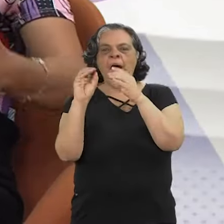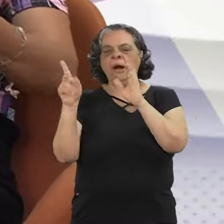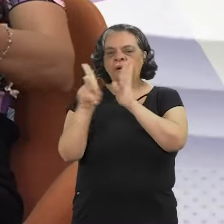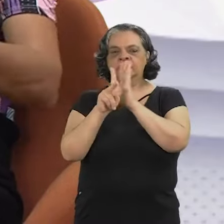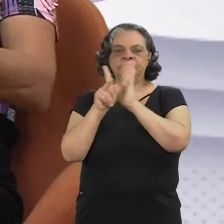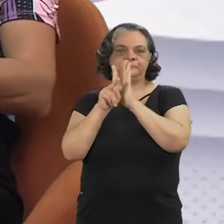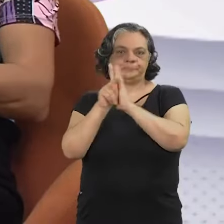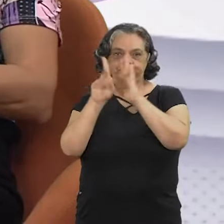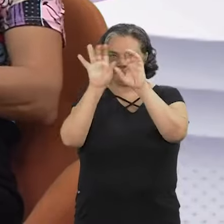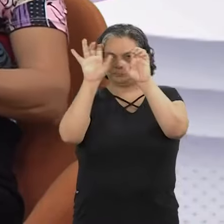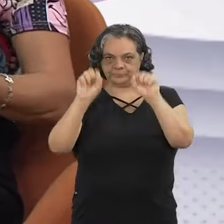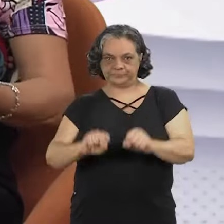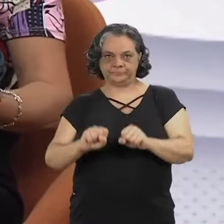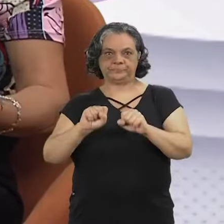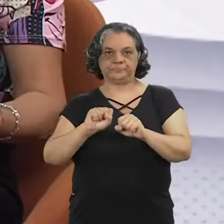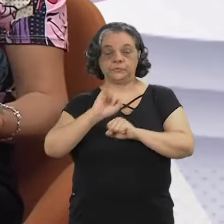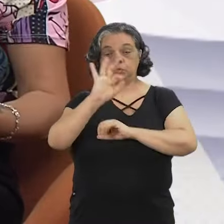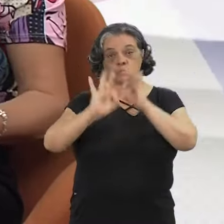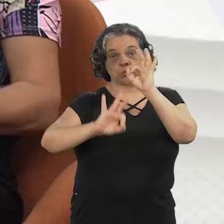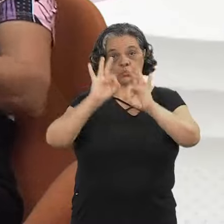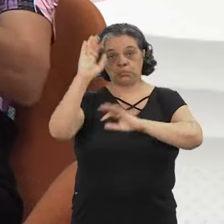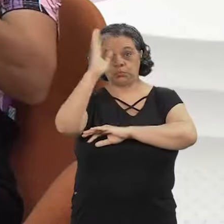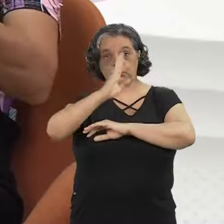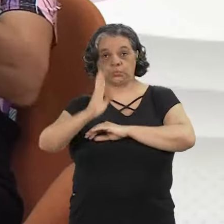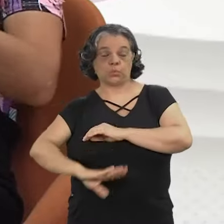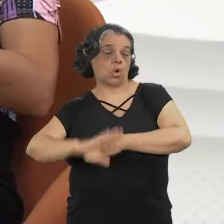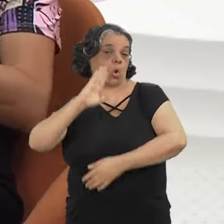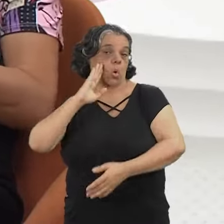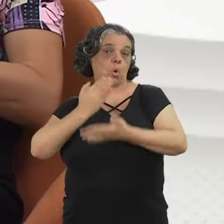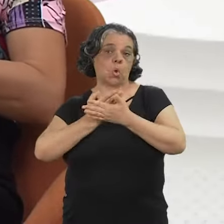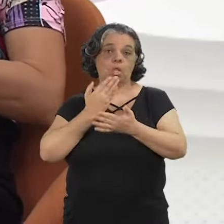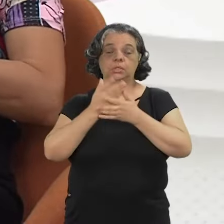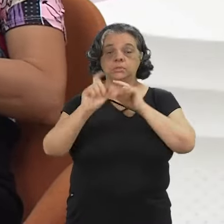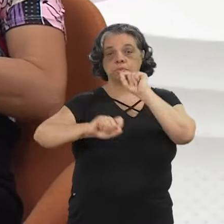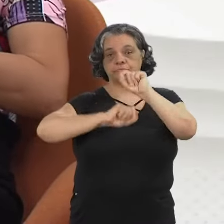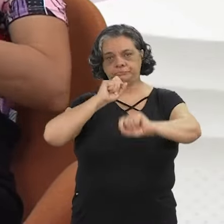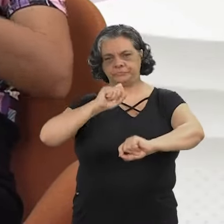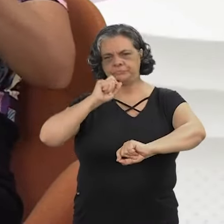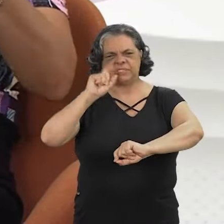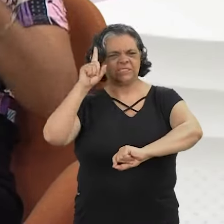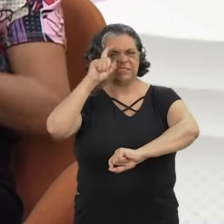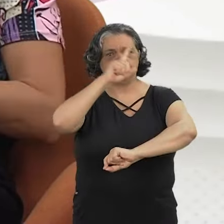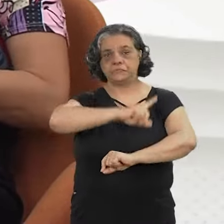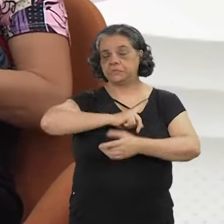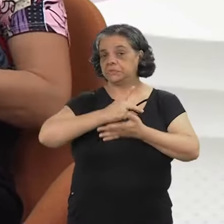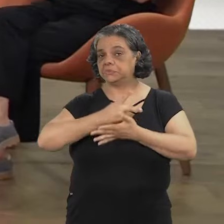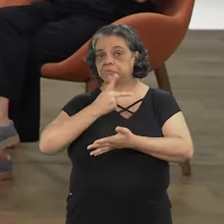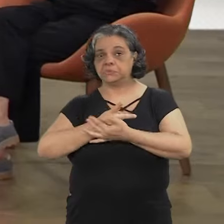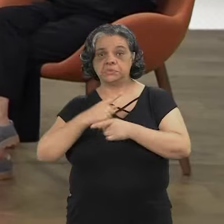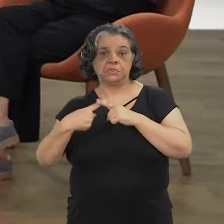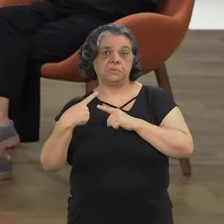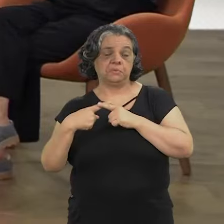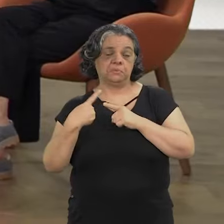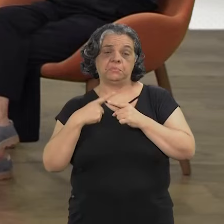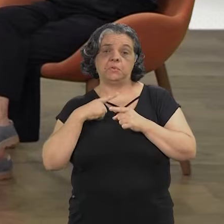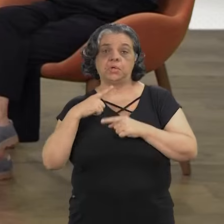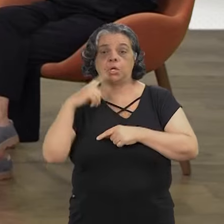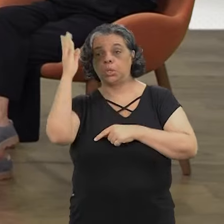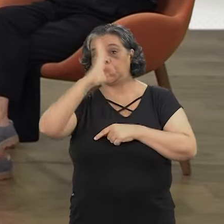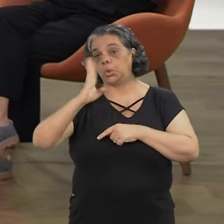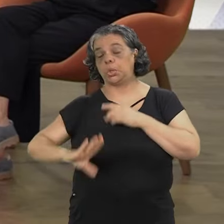previstas dentro do próprio sistema jurídico brasileiro o que acontece é que isso é muito difícil de acontecer no